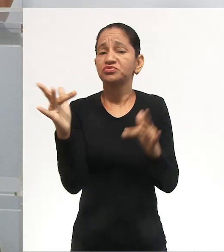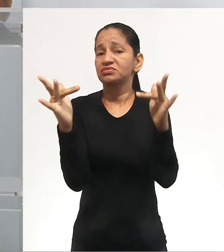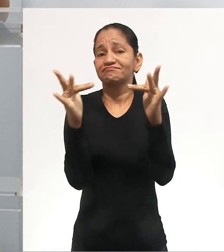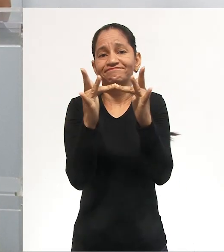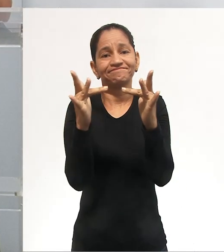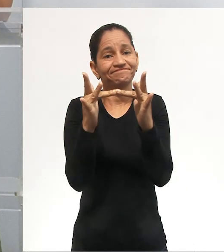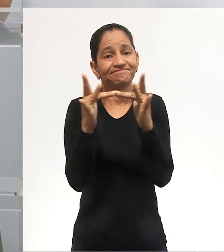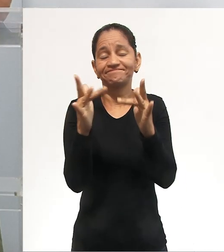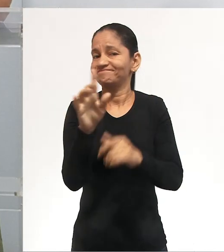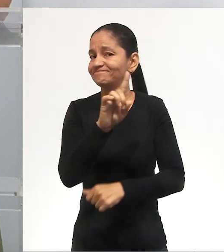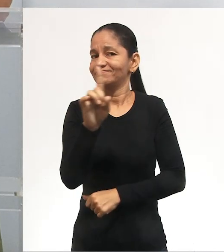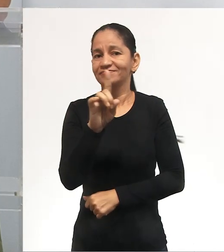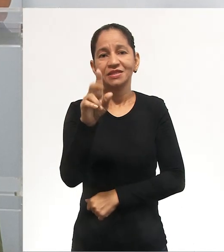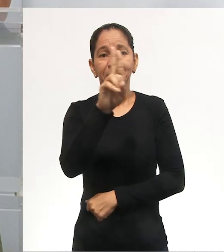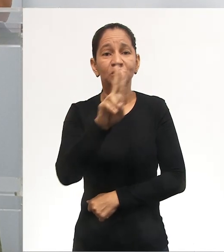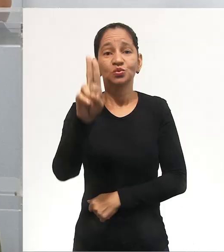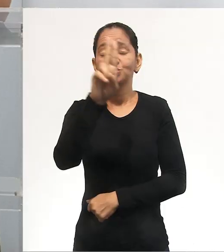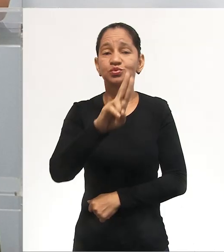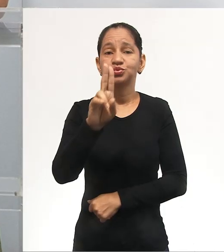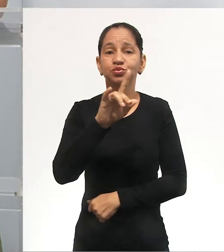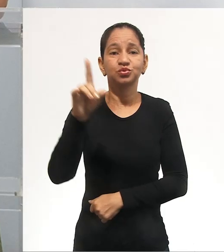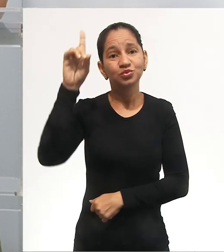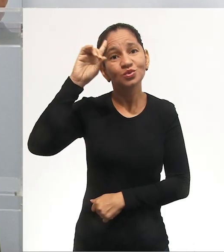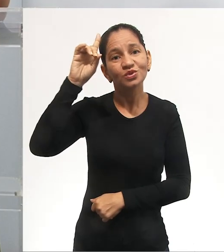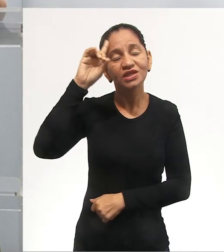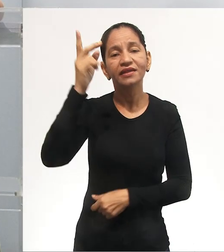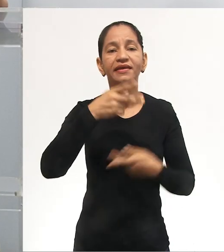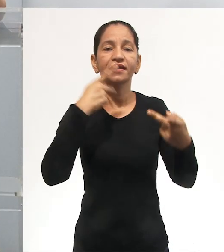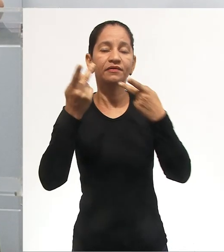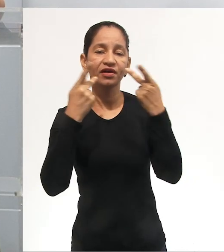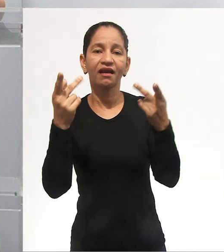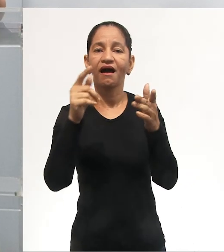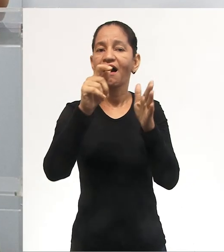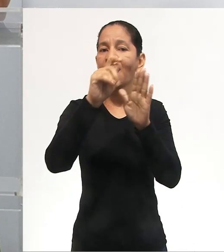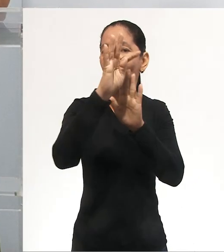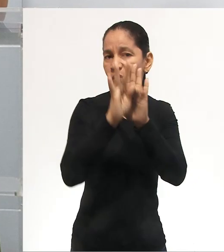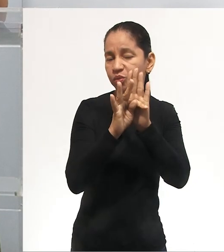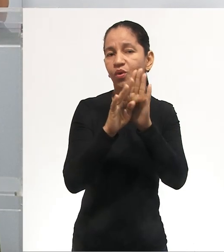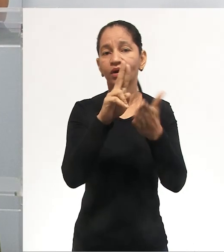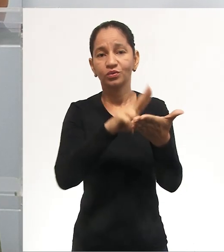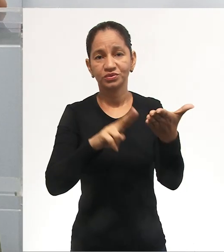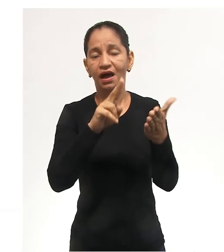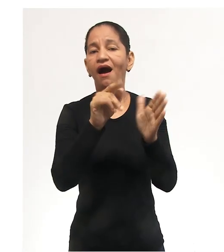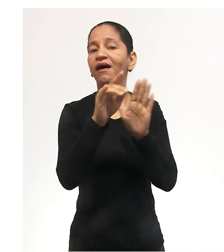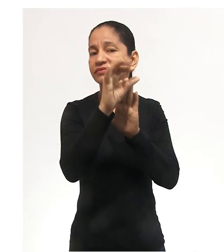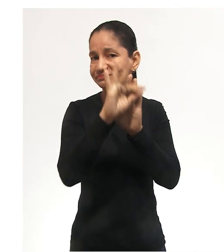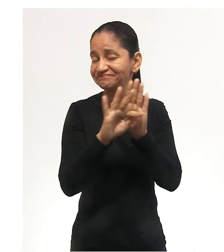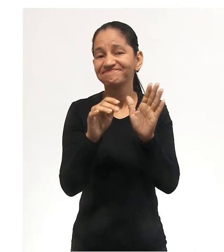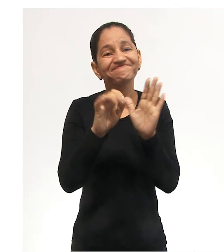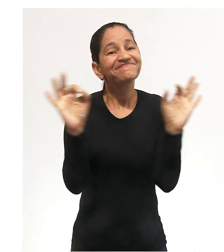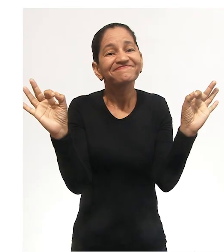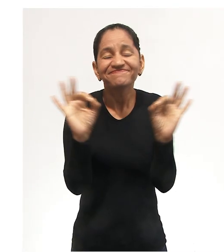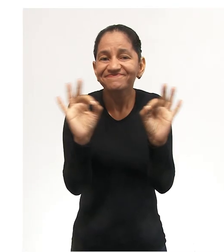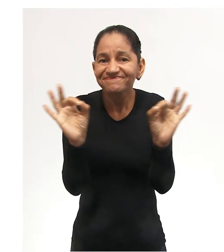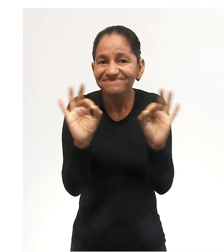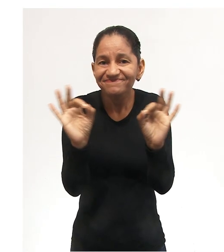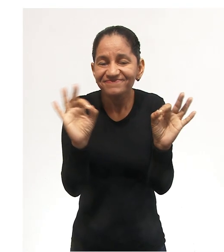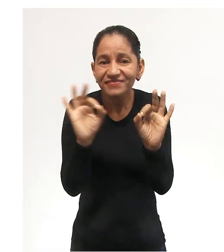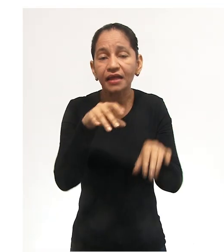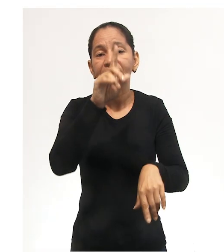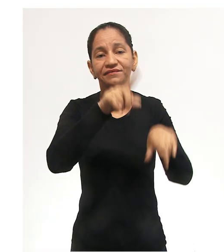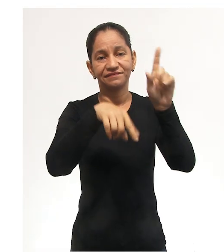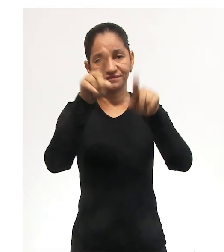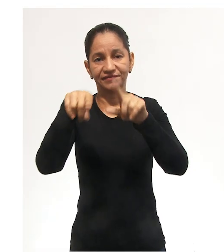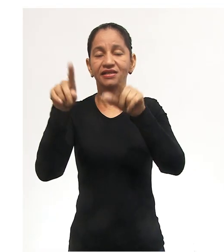com elas, não tem mais aquela vivência, aquele conhecimento, né? Então, isso é um exemplo de variação